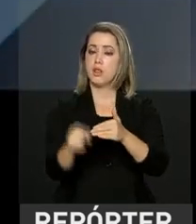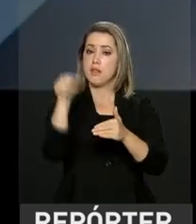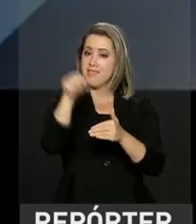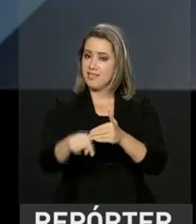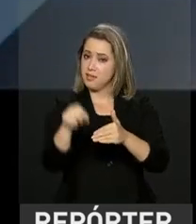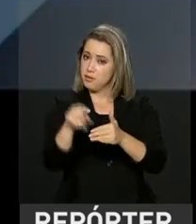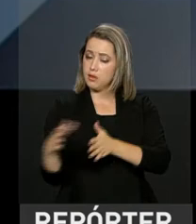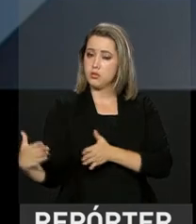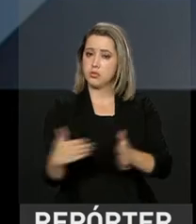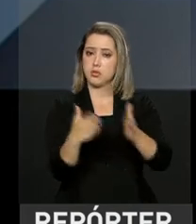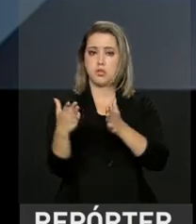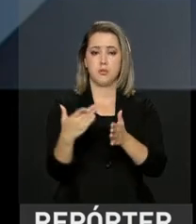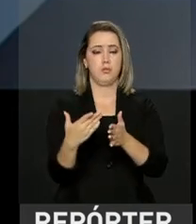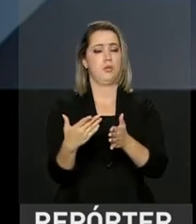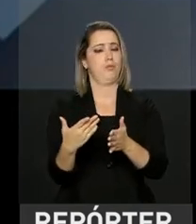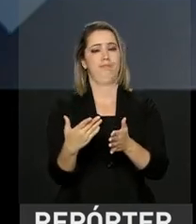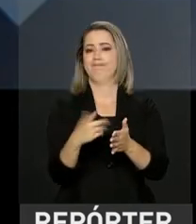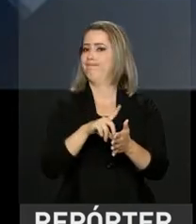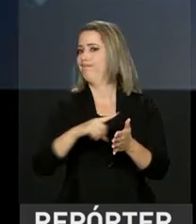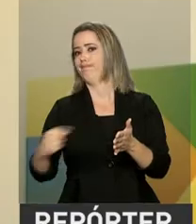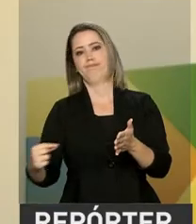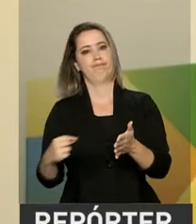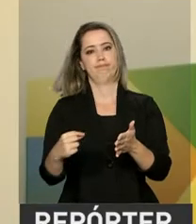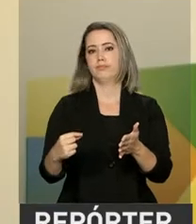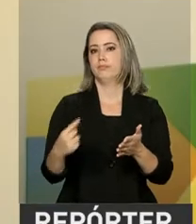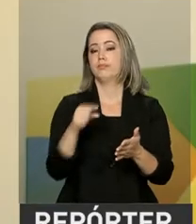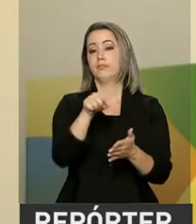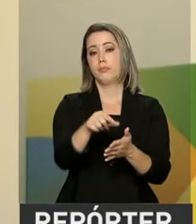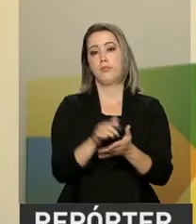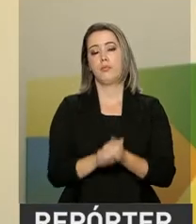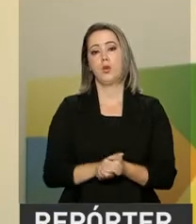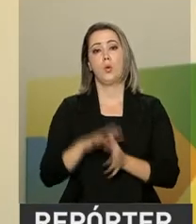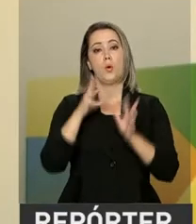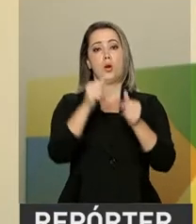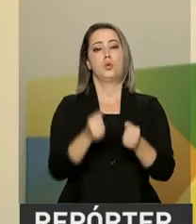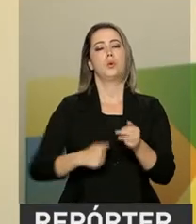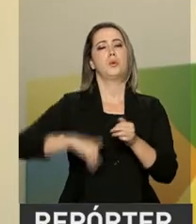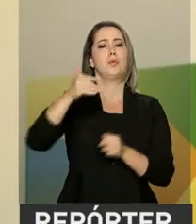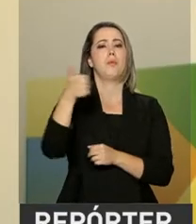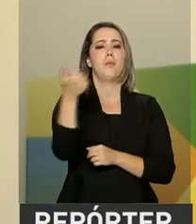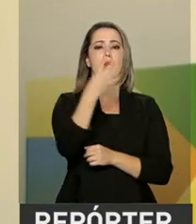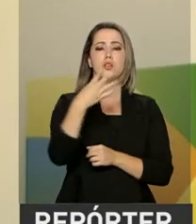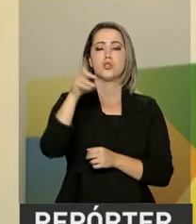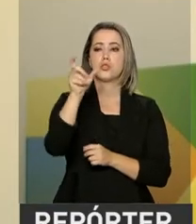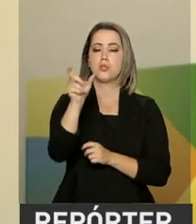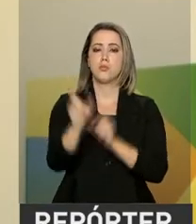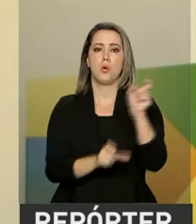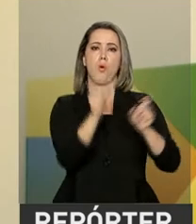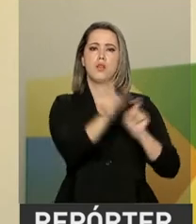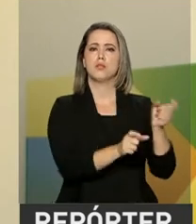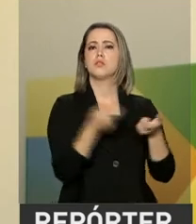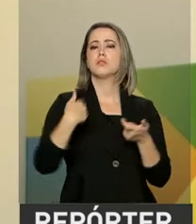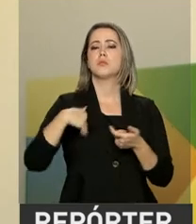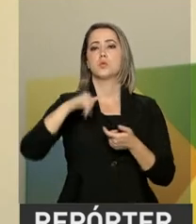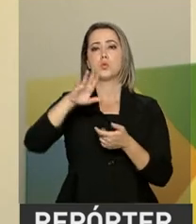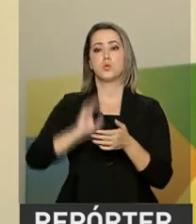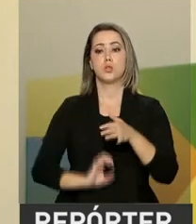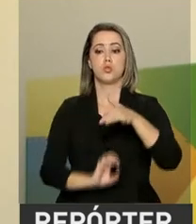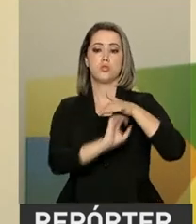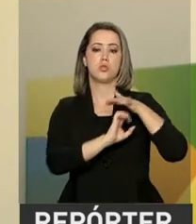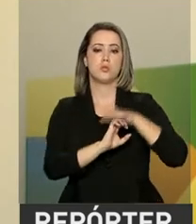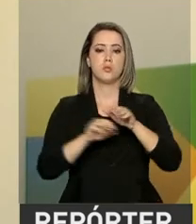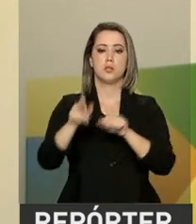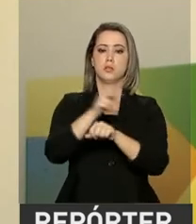nós não nos afastaremos ao todo mais de mil e 400 executivos de grandes empresas brasileiras